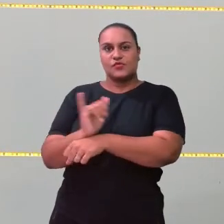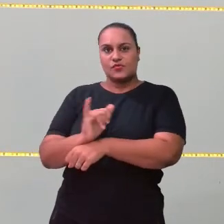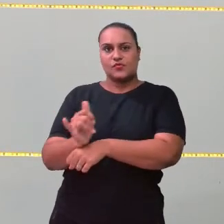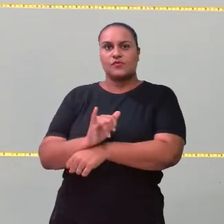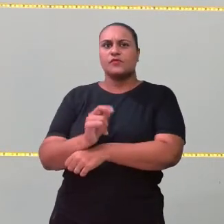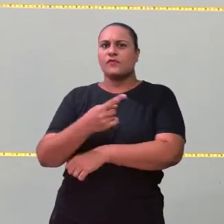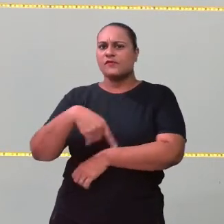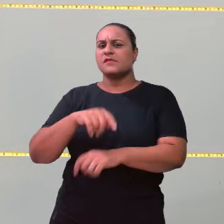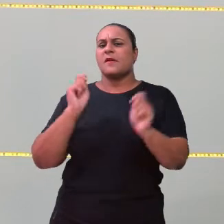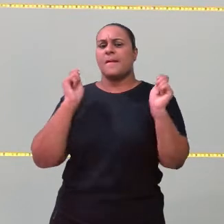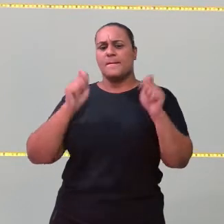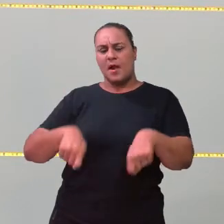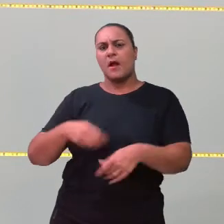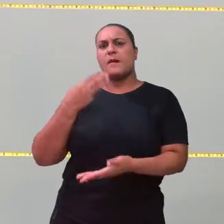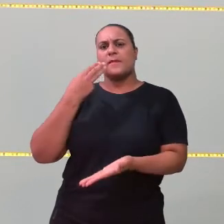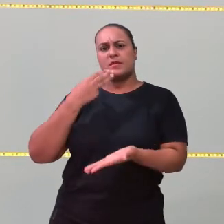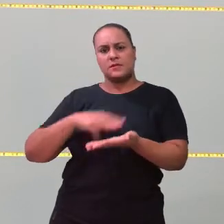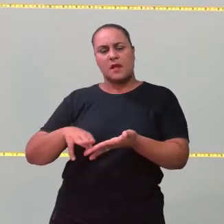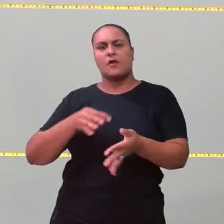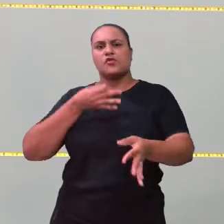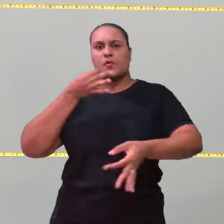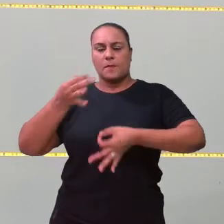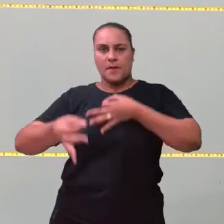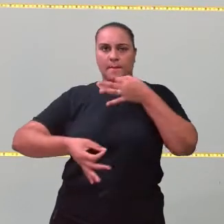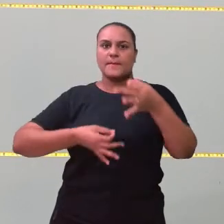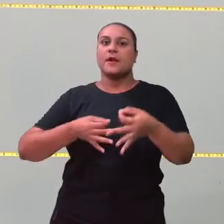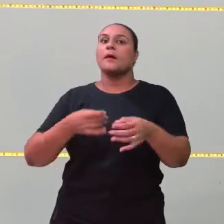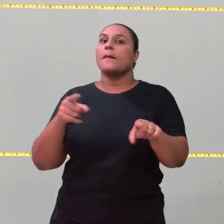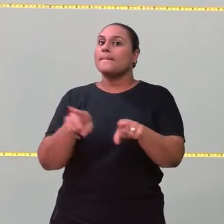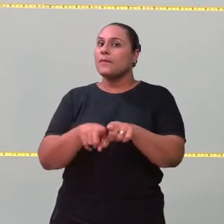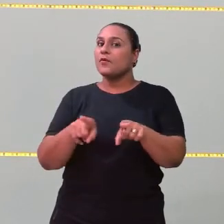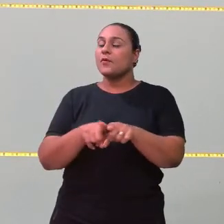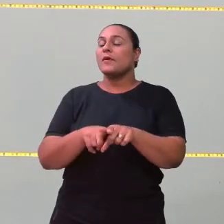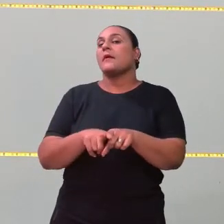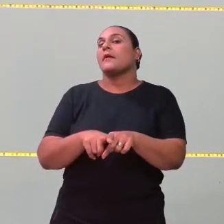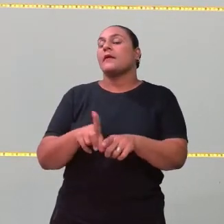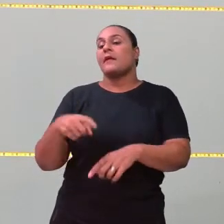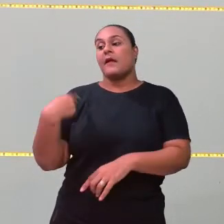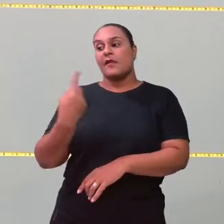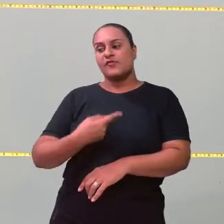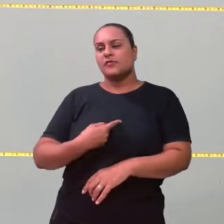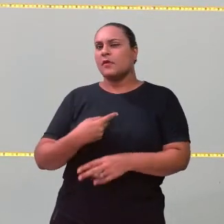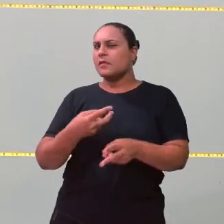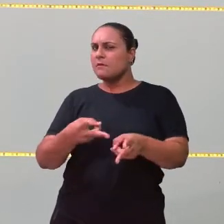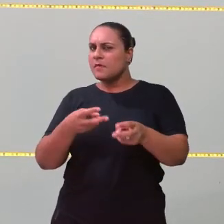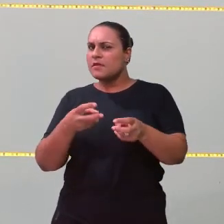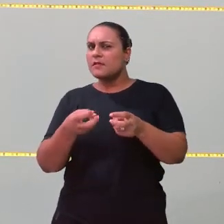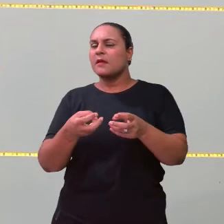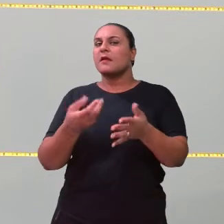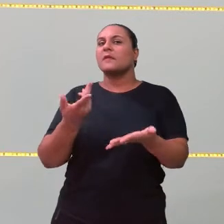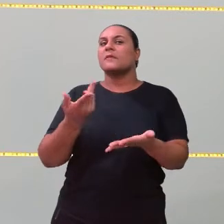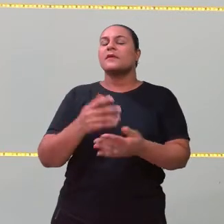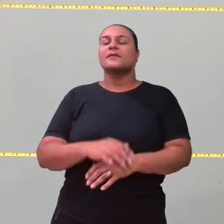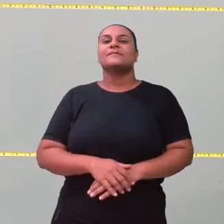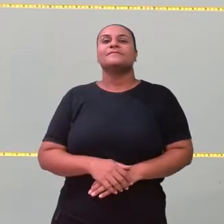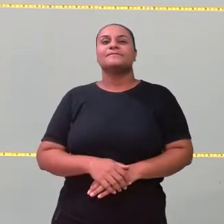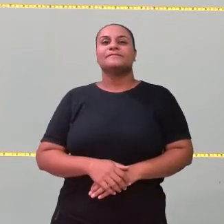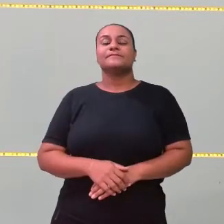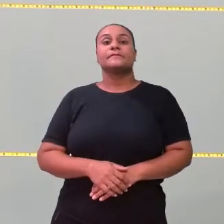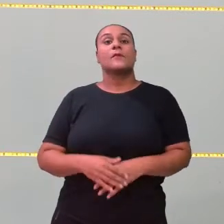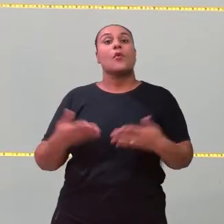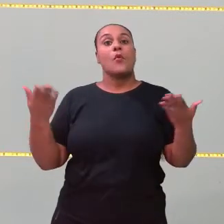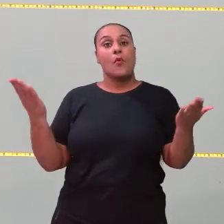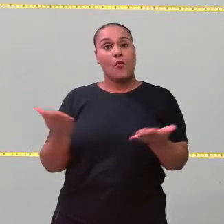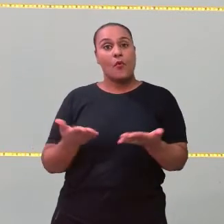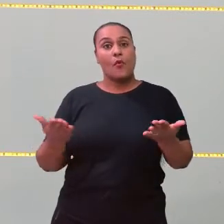podem fazer os comentários, que a gente também acompanha todos os comentários lá no YouTube. Comigo aqui hoje